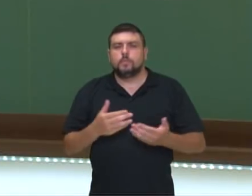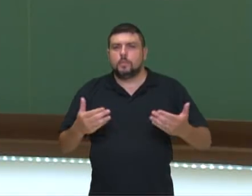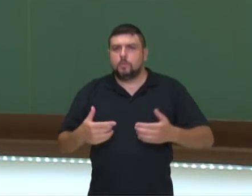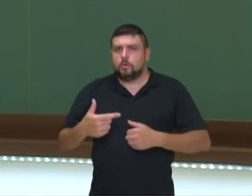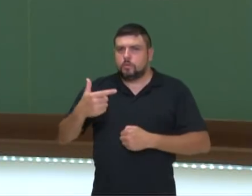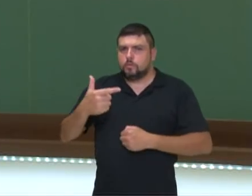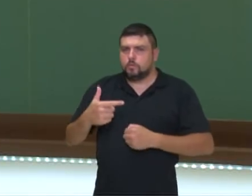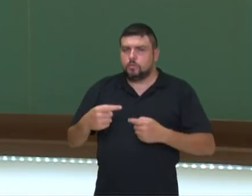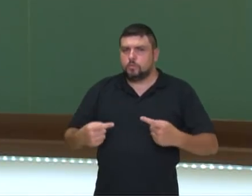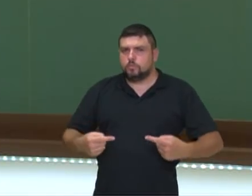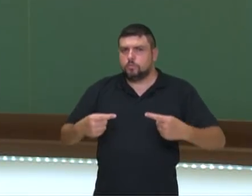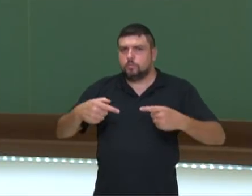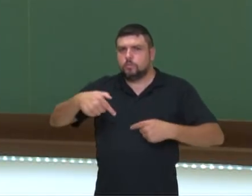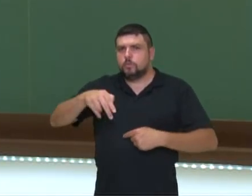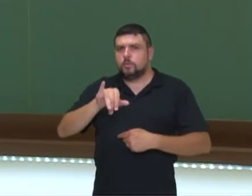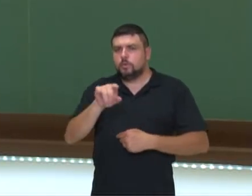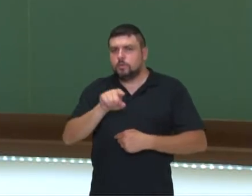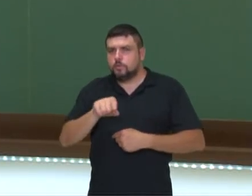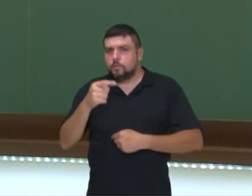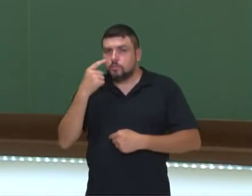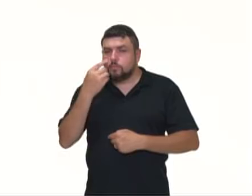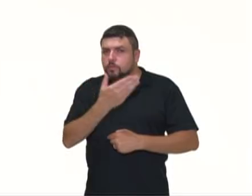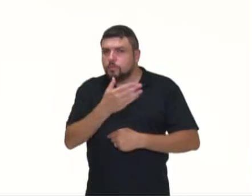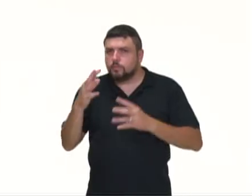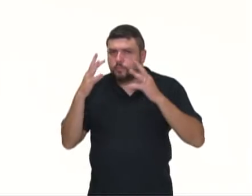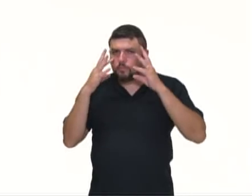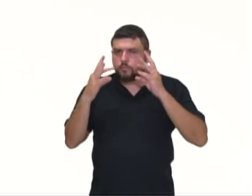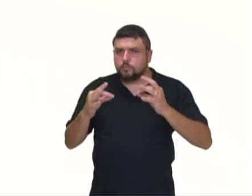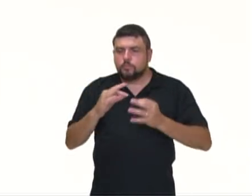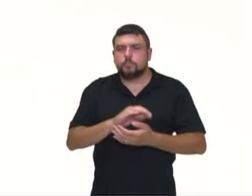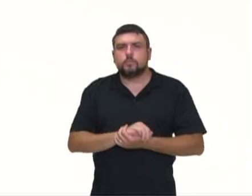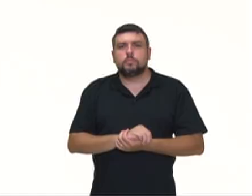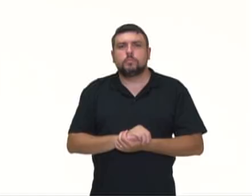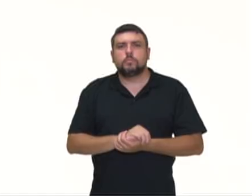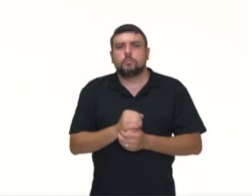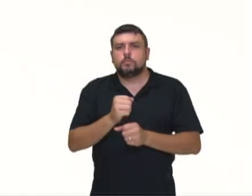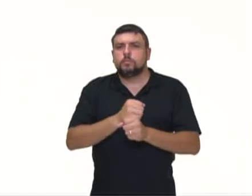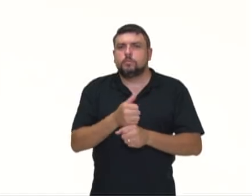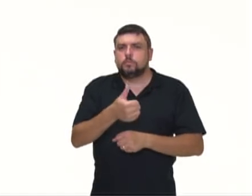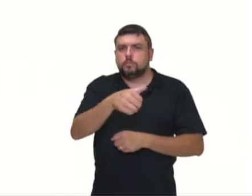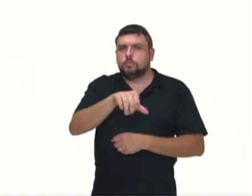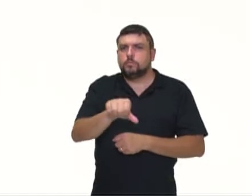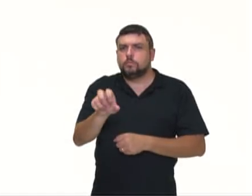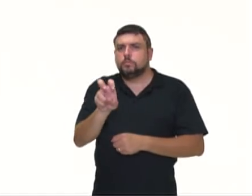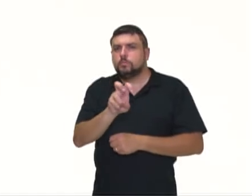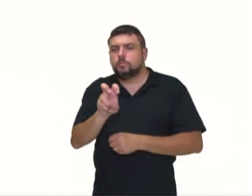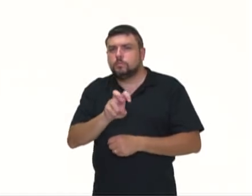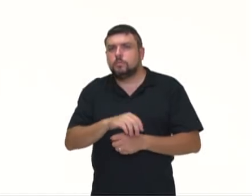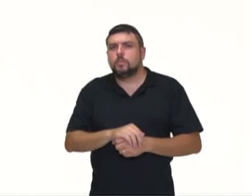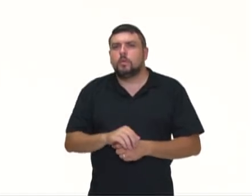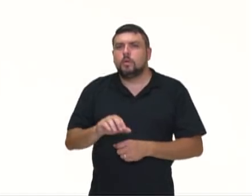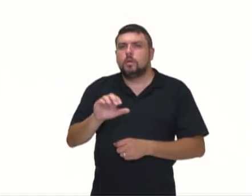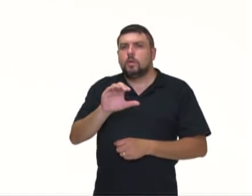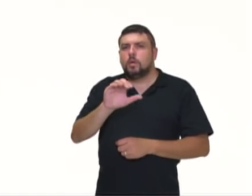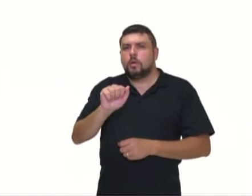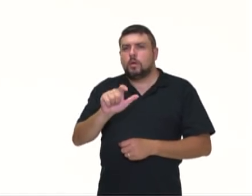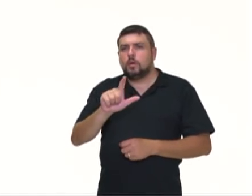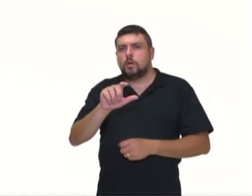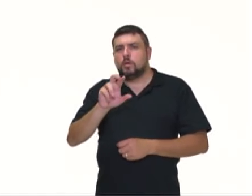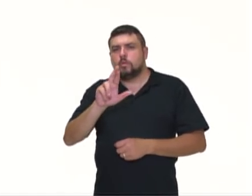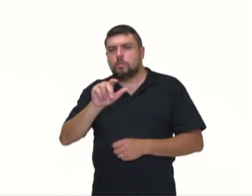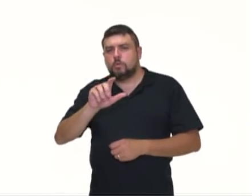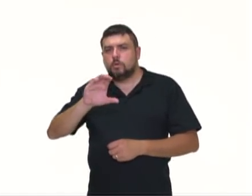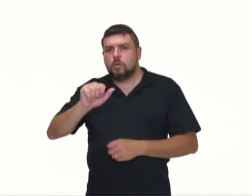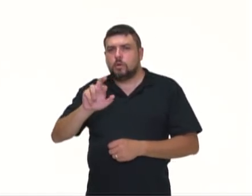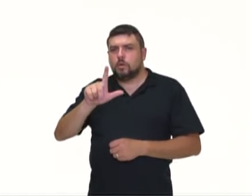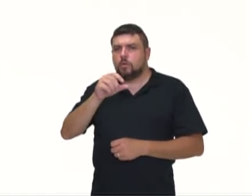segundo quiz, vamos ver se vocês estão atentos. Em 1975, Carlos Arthur Nussmann assumiu